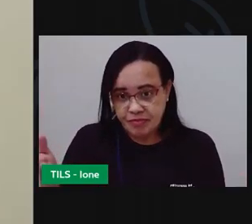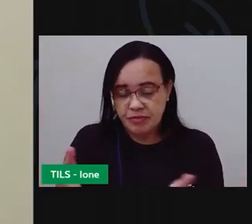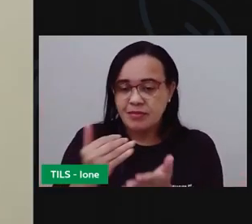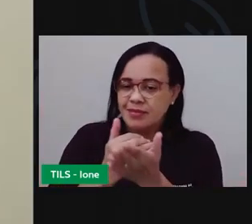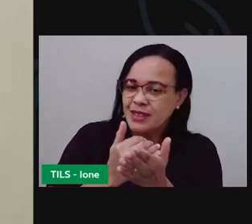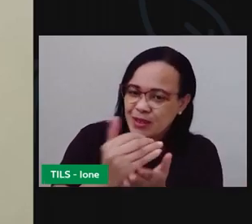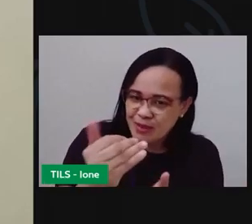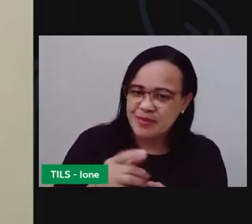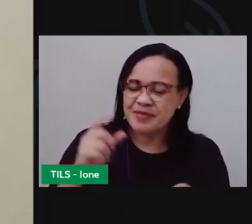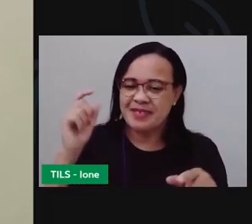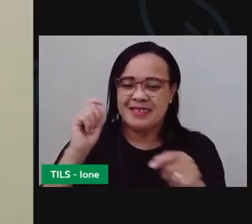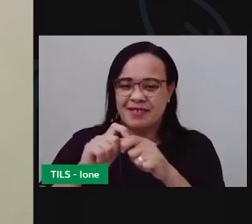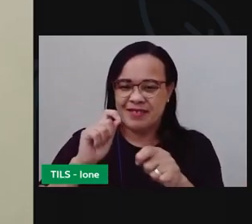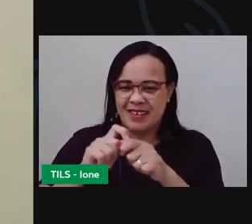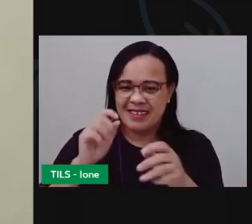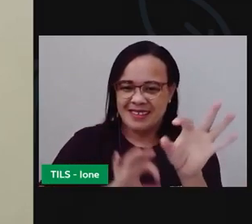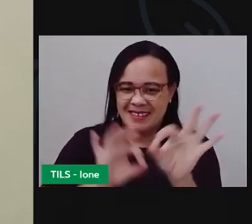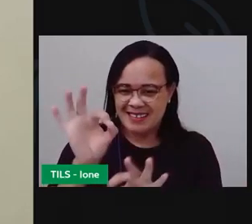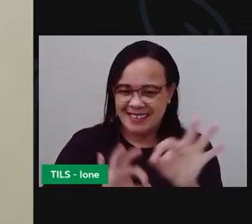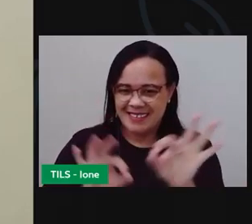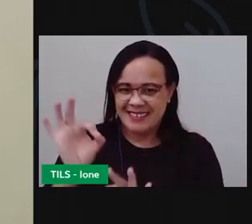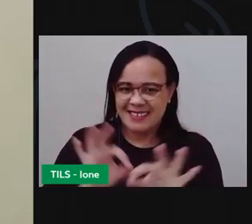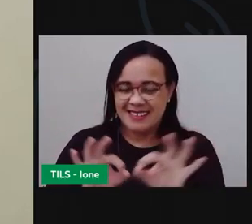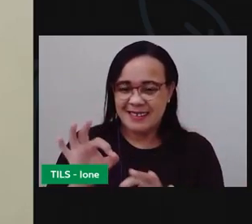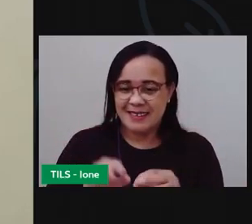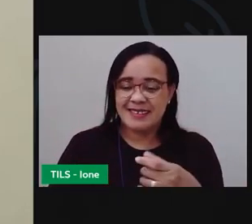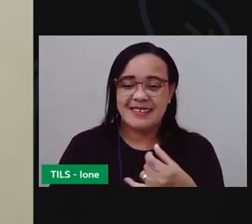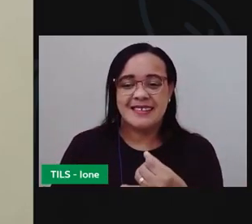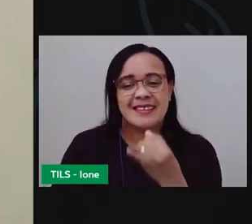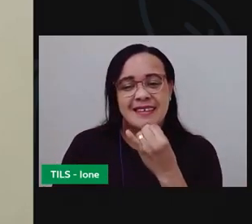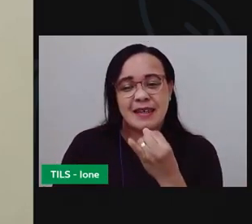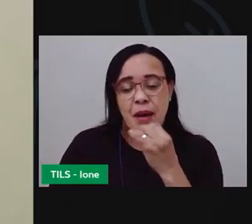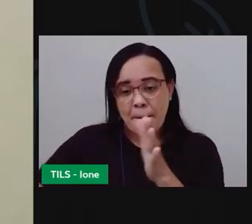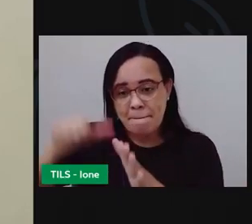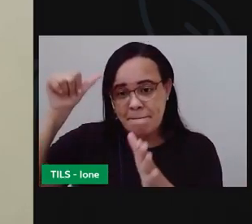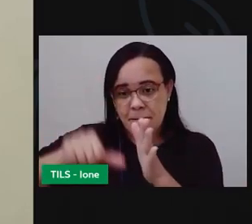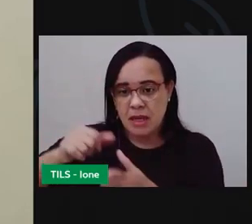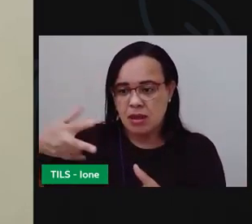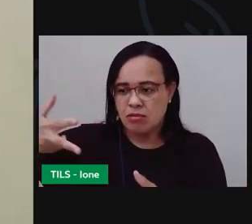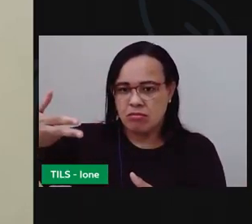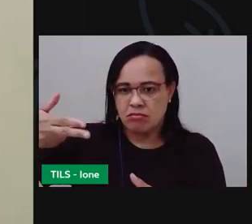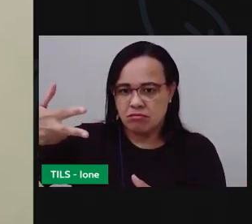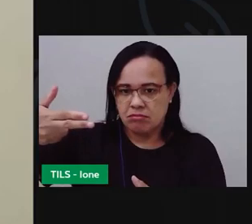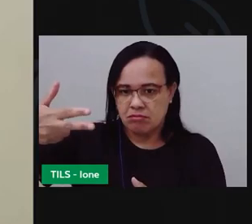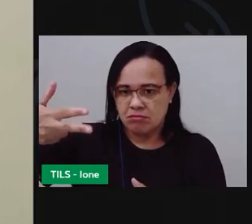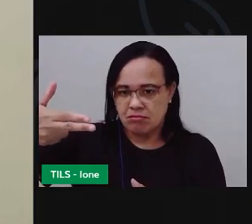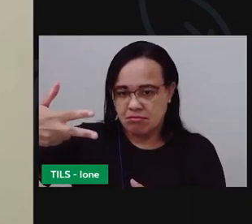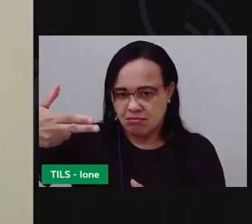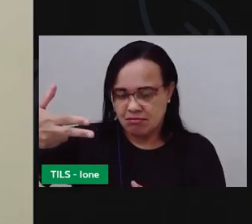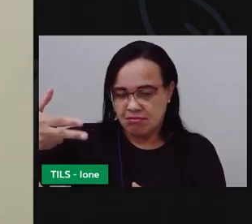produção, você vai precisar, criança, de uma tesoura.